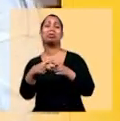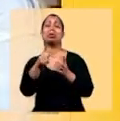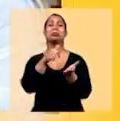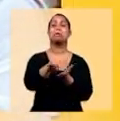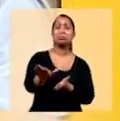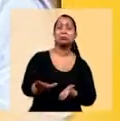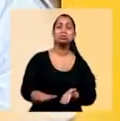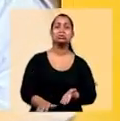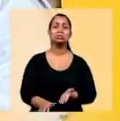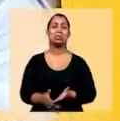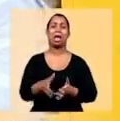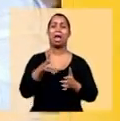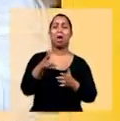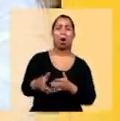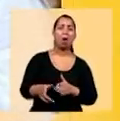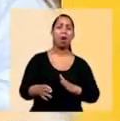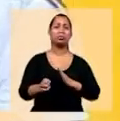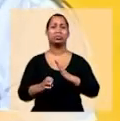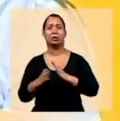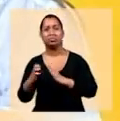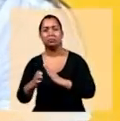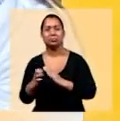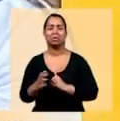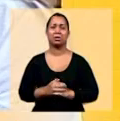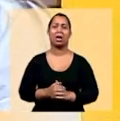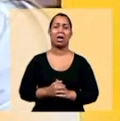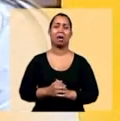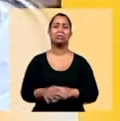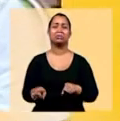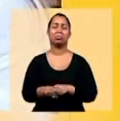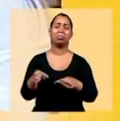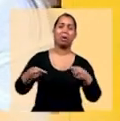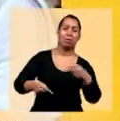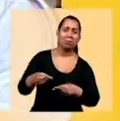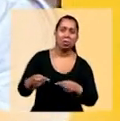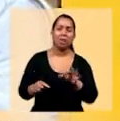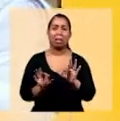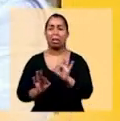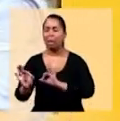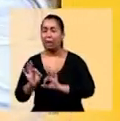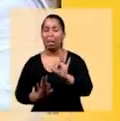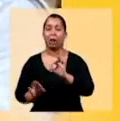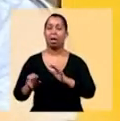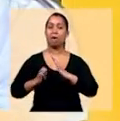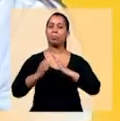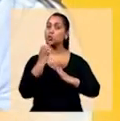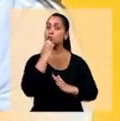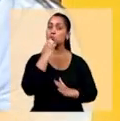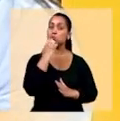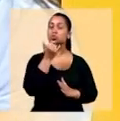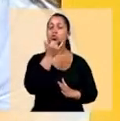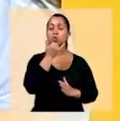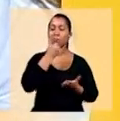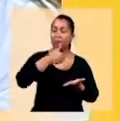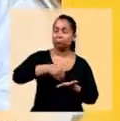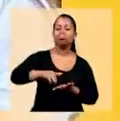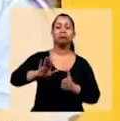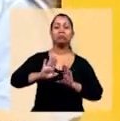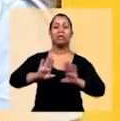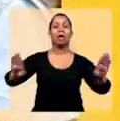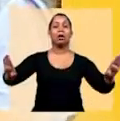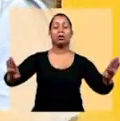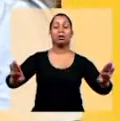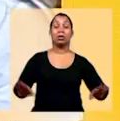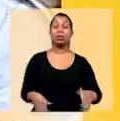demitindo? Corte de funcionário, reestruturação da política da empresa. Então, a empresa dá uma desculpa e corta o mal pela raiz. Não é? E